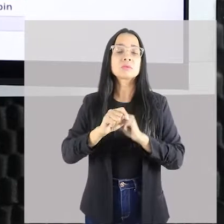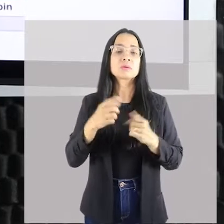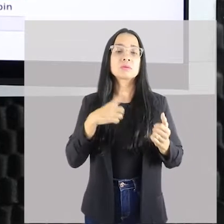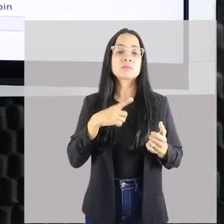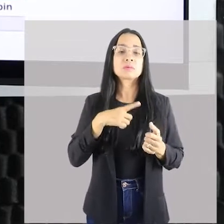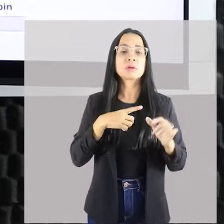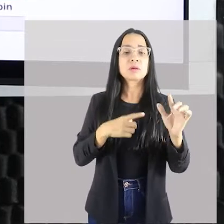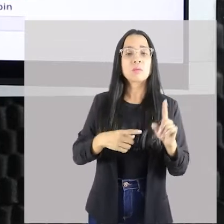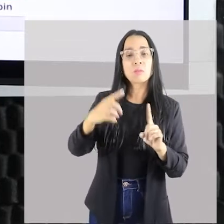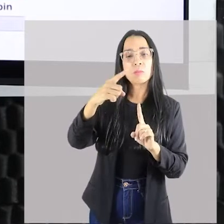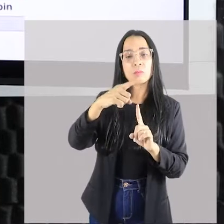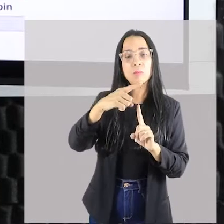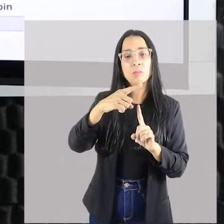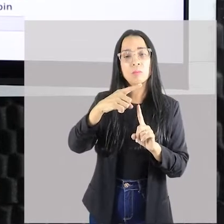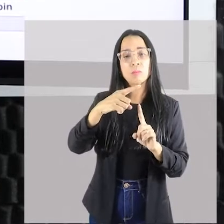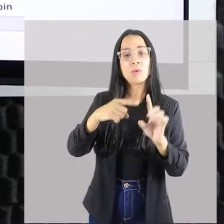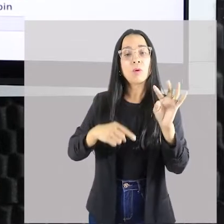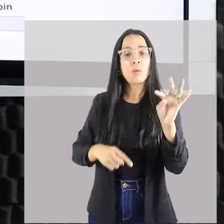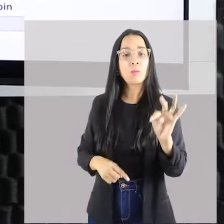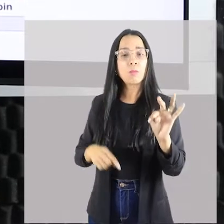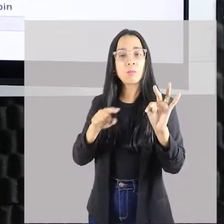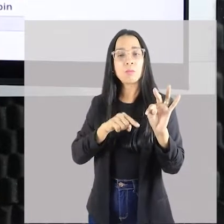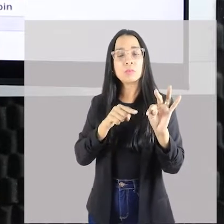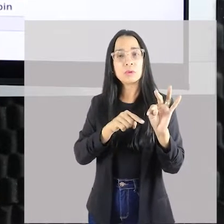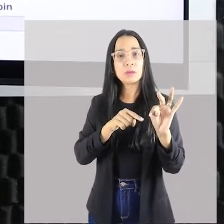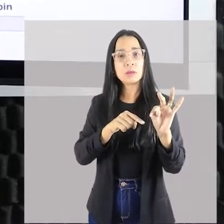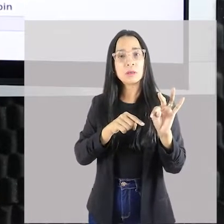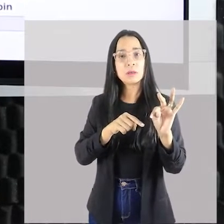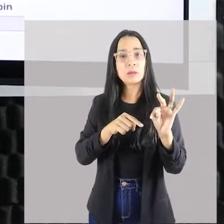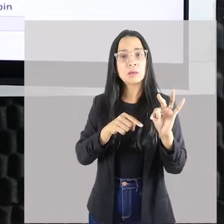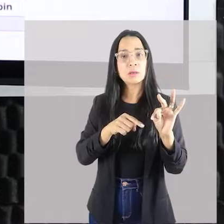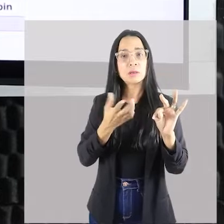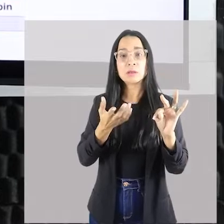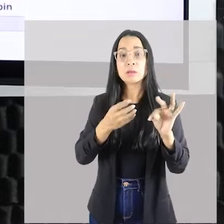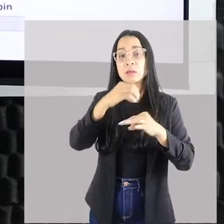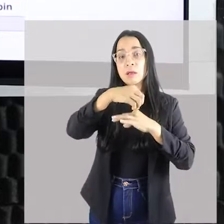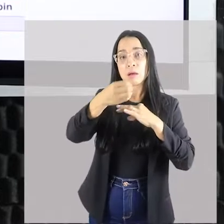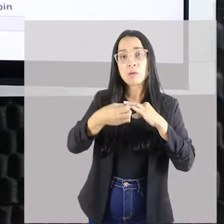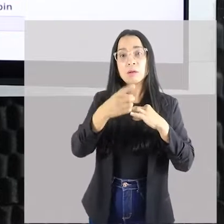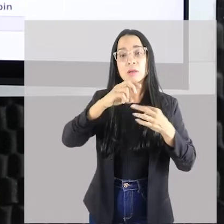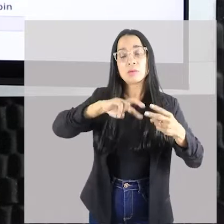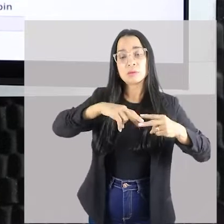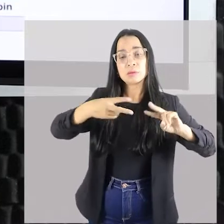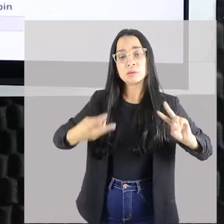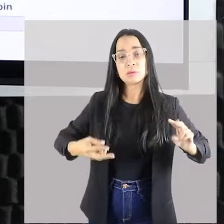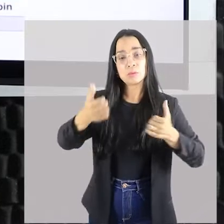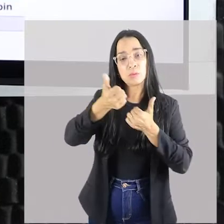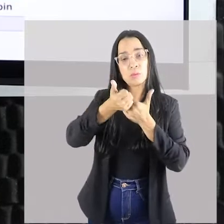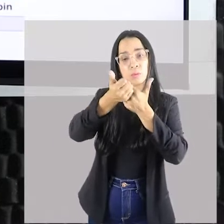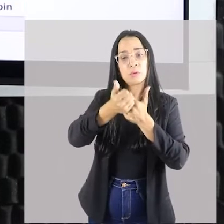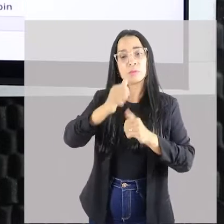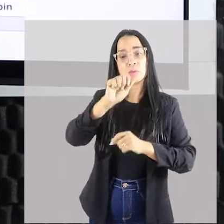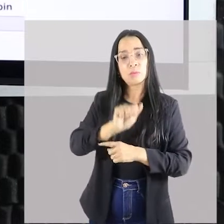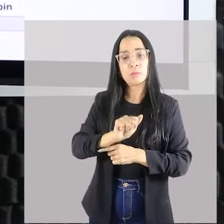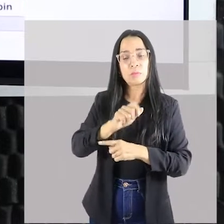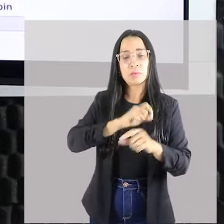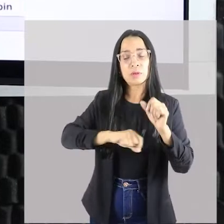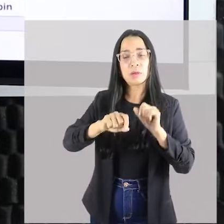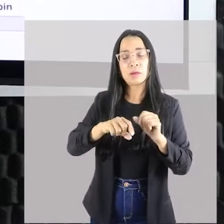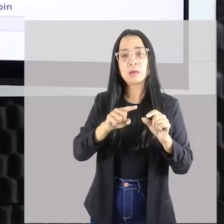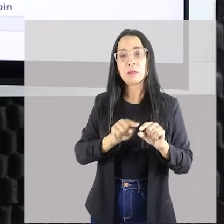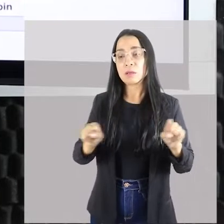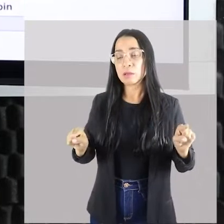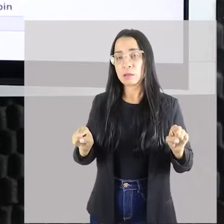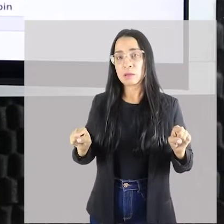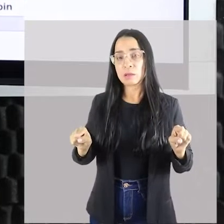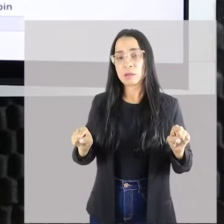um T lá na molécula de DNA, a gente substituiu pelo A, certo? Isso, consequentemente,